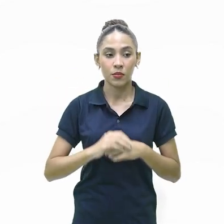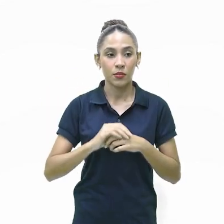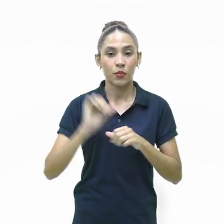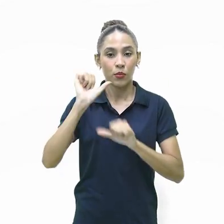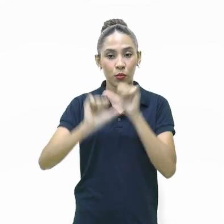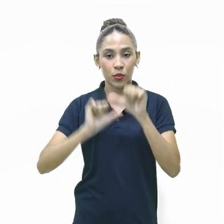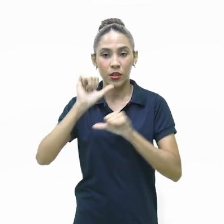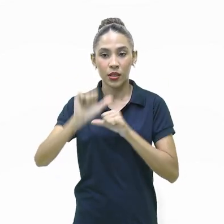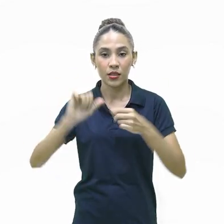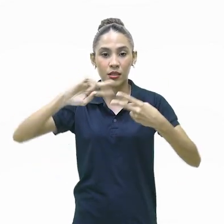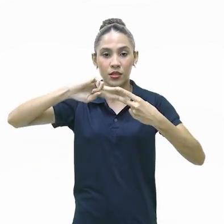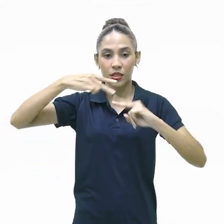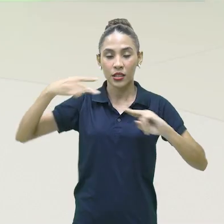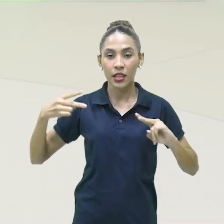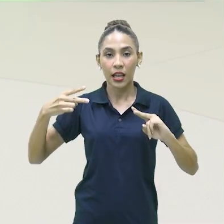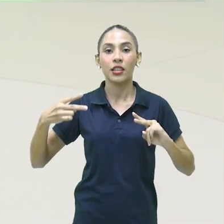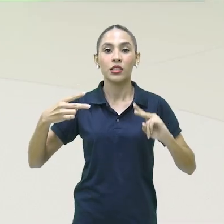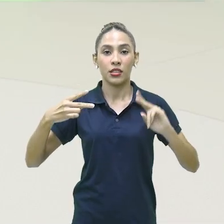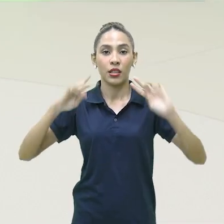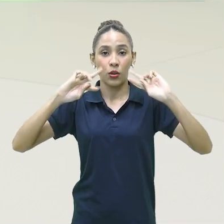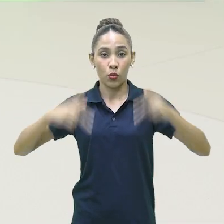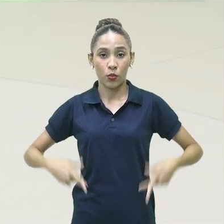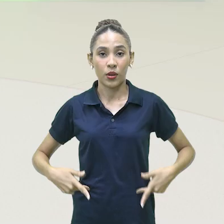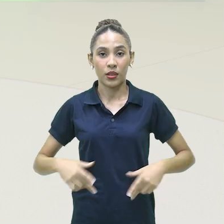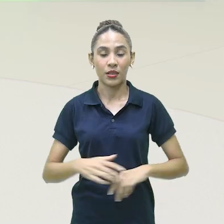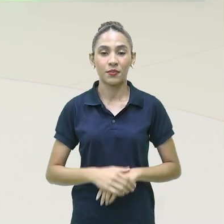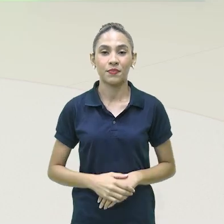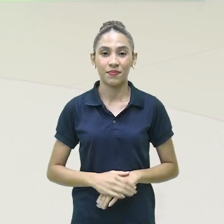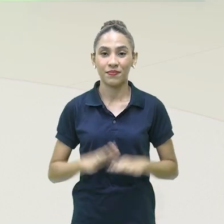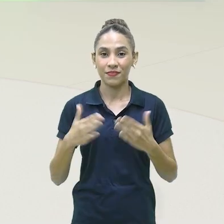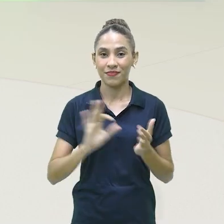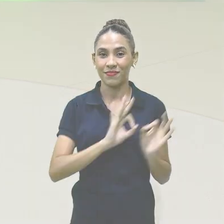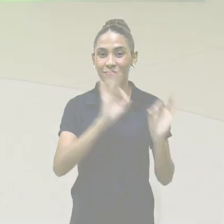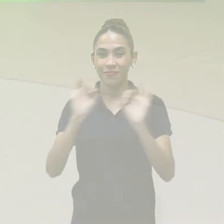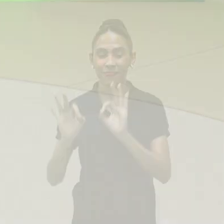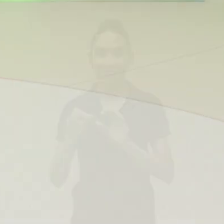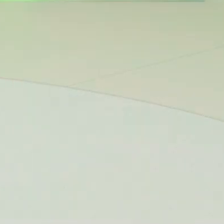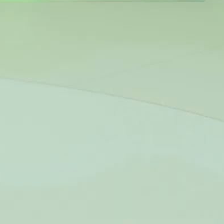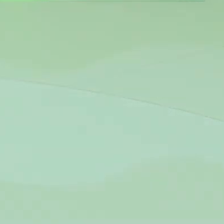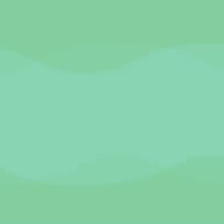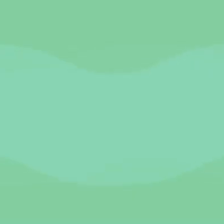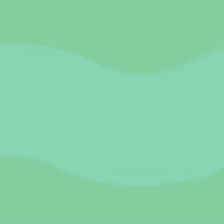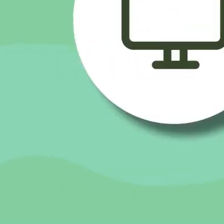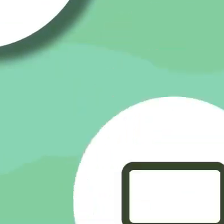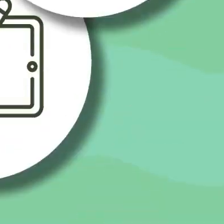alterações genéticas na espécie humana. Então, vamos começar?